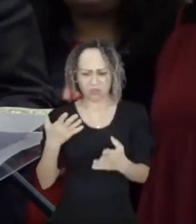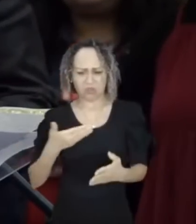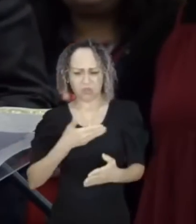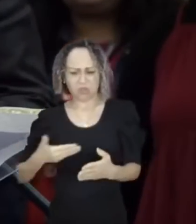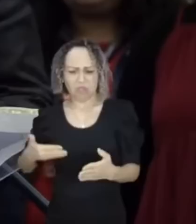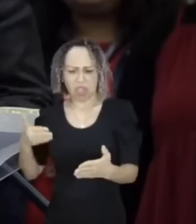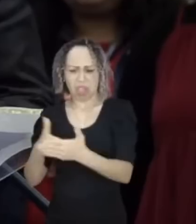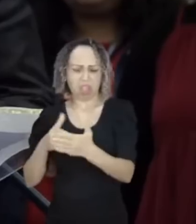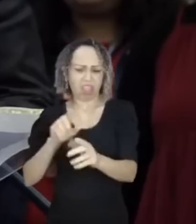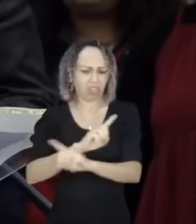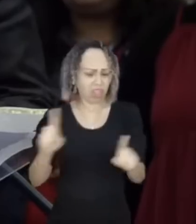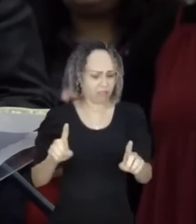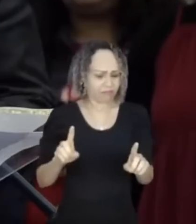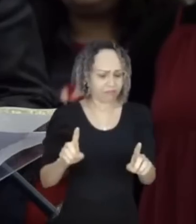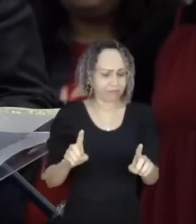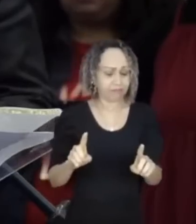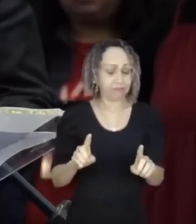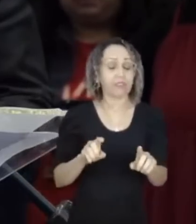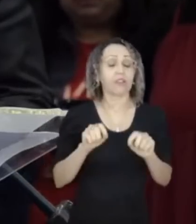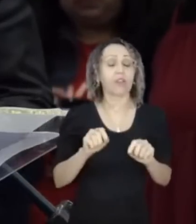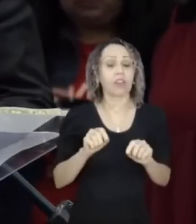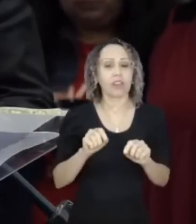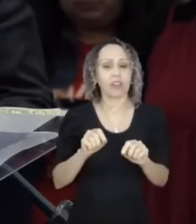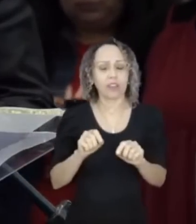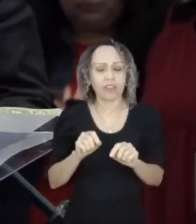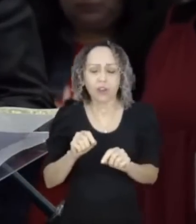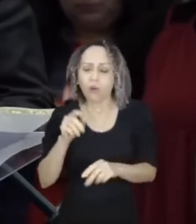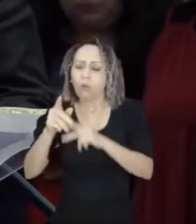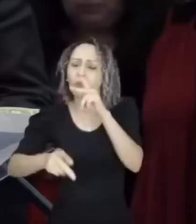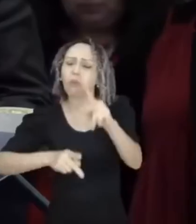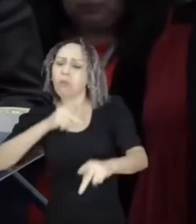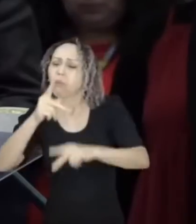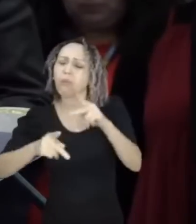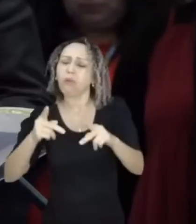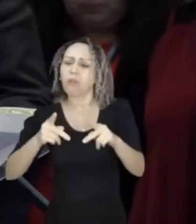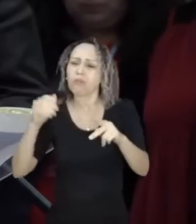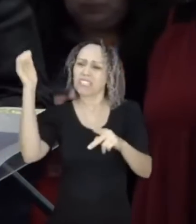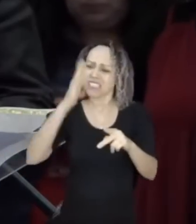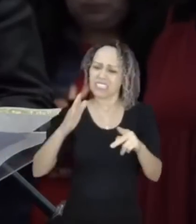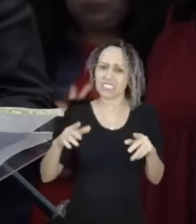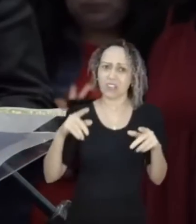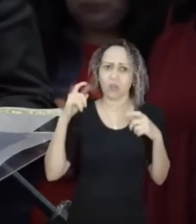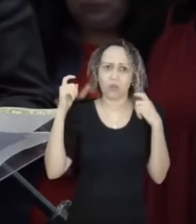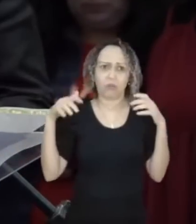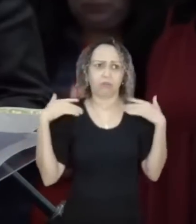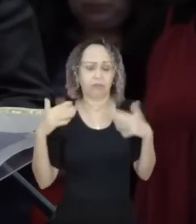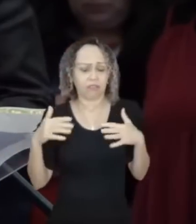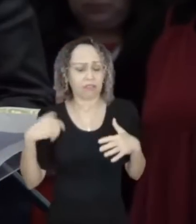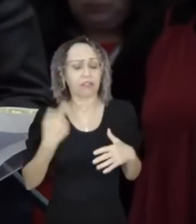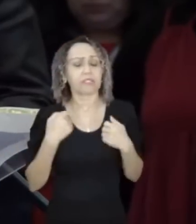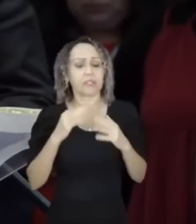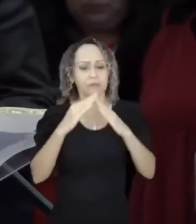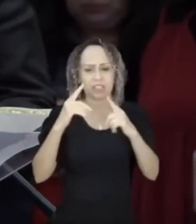O povo brasileiro está numa condição de desespero e precisaremos muito da ajuda das igrejas para, o quanto